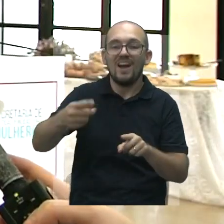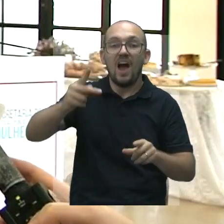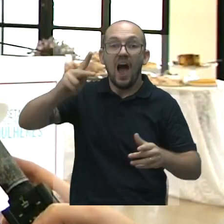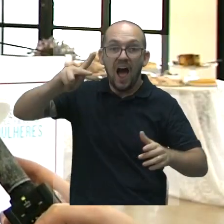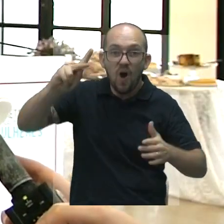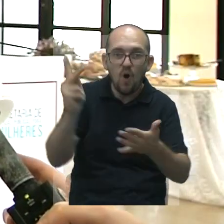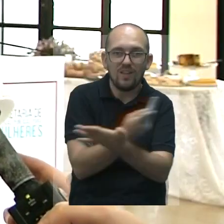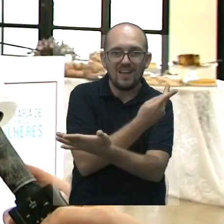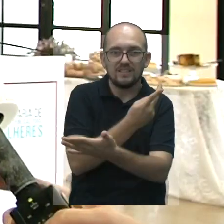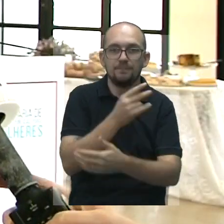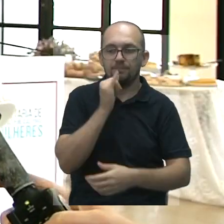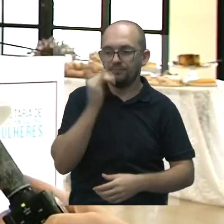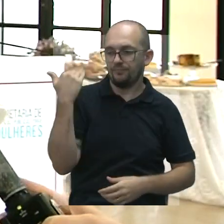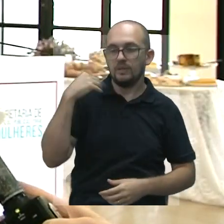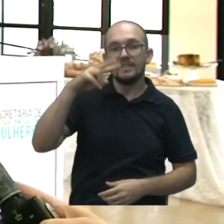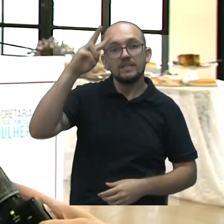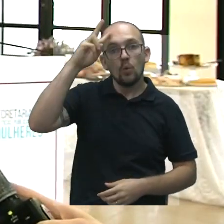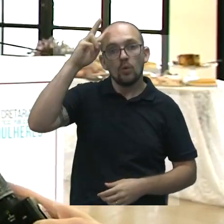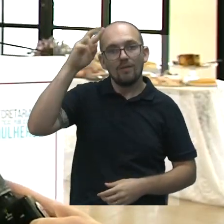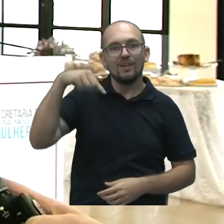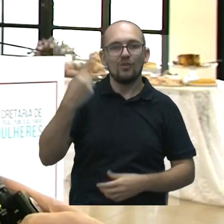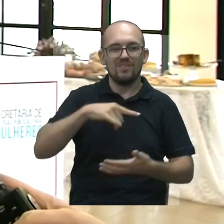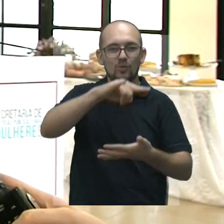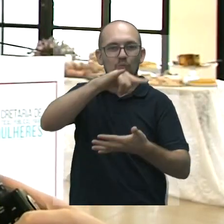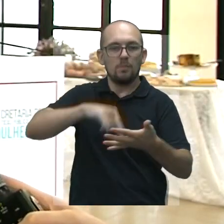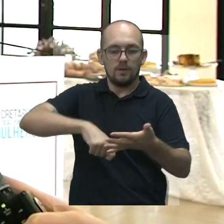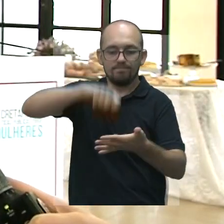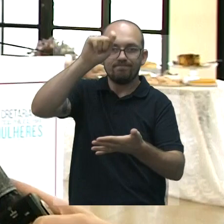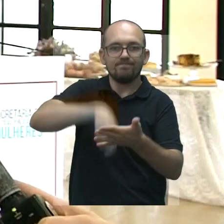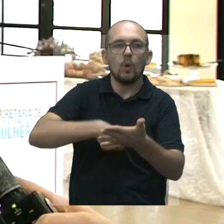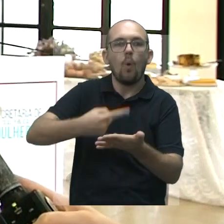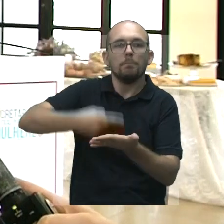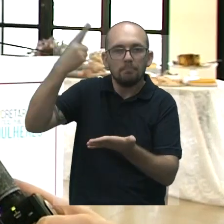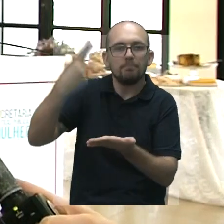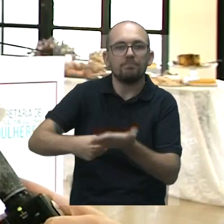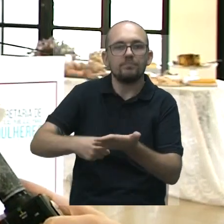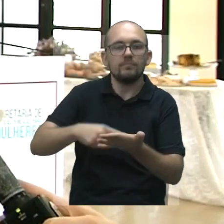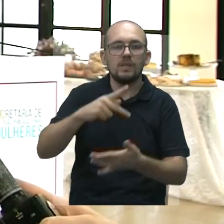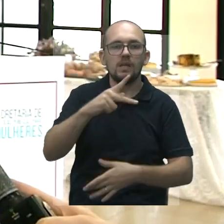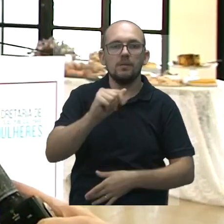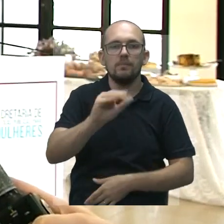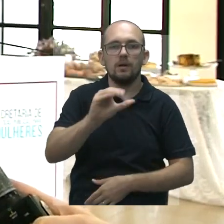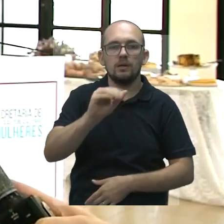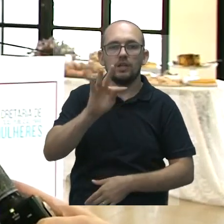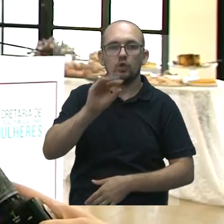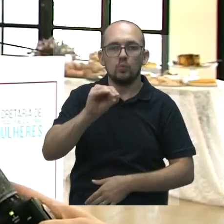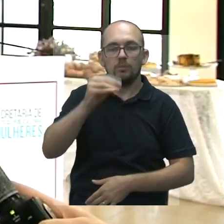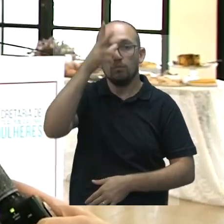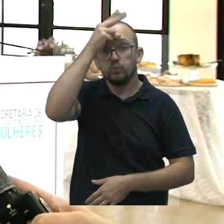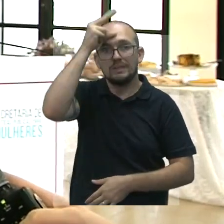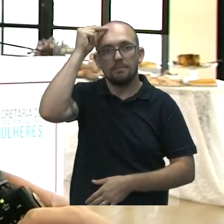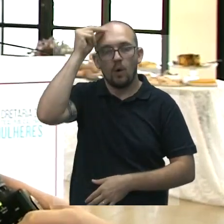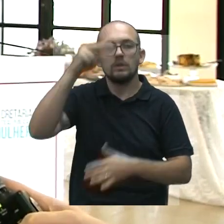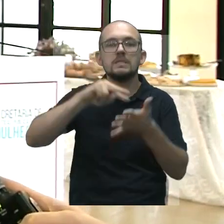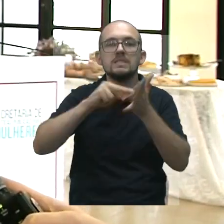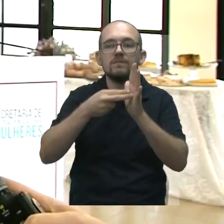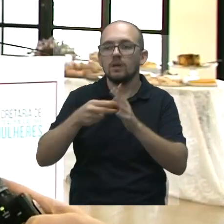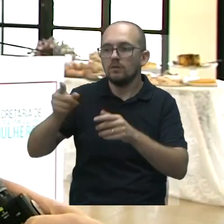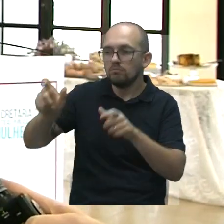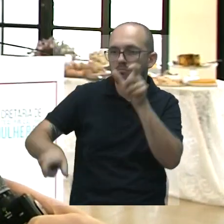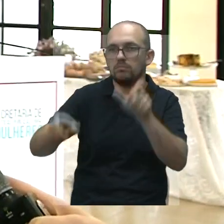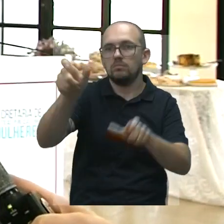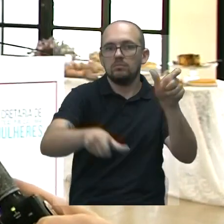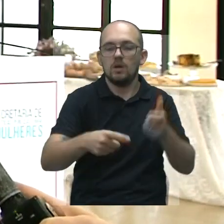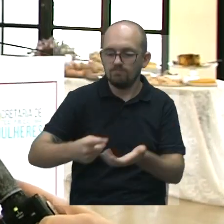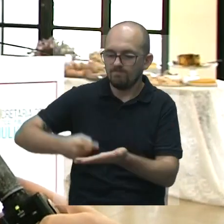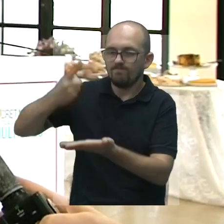tivemos segunda-feira a assinatura do Pacto Municipal, que é um passo muito importante para o município, onde fortalece as entidades